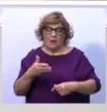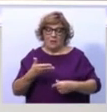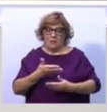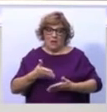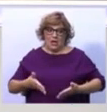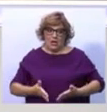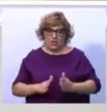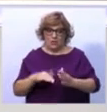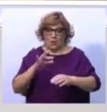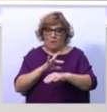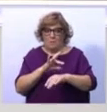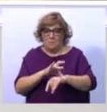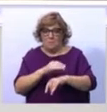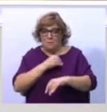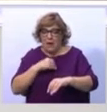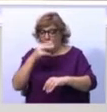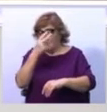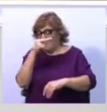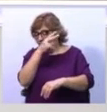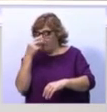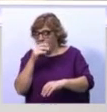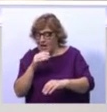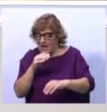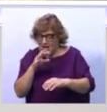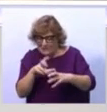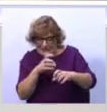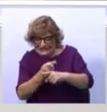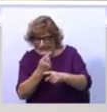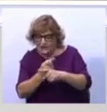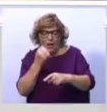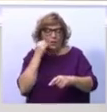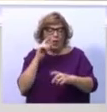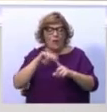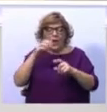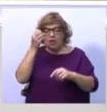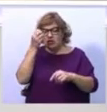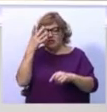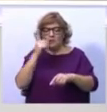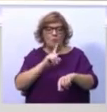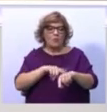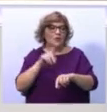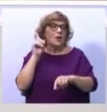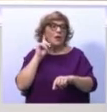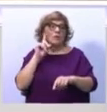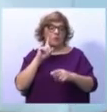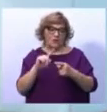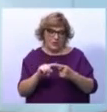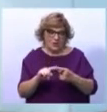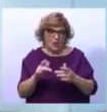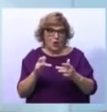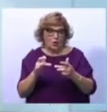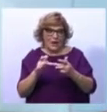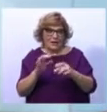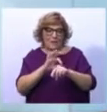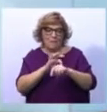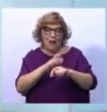intervenção do médico ou do enfermeiro parteiro. Portanto, é um momento crucial, importantíssimo. O contacto